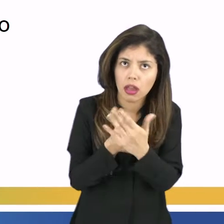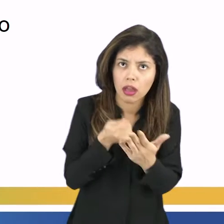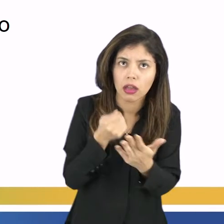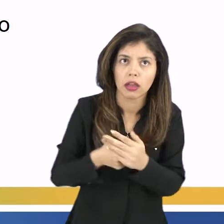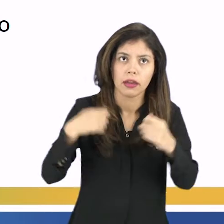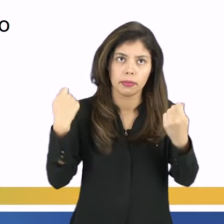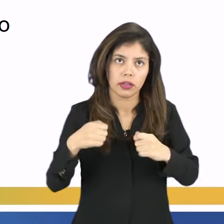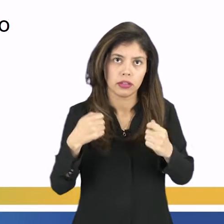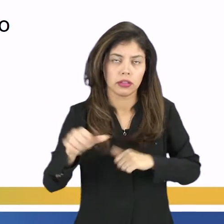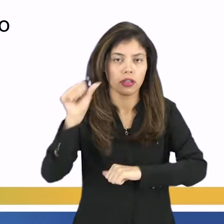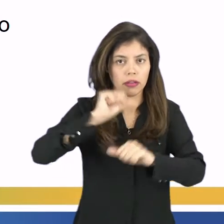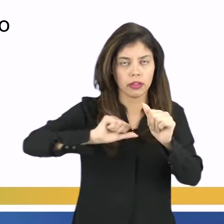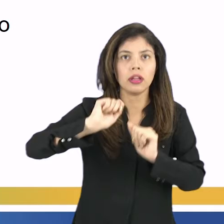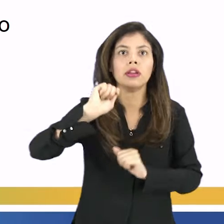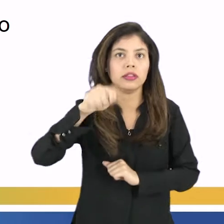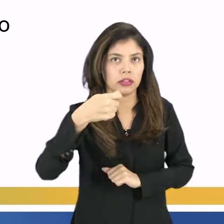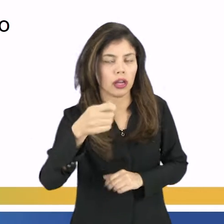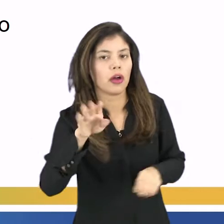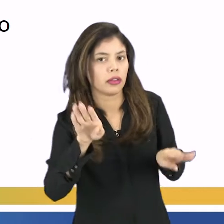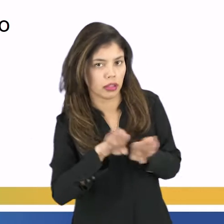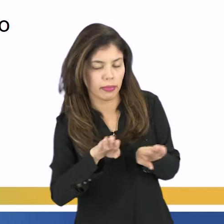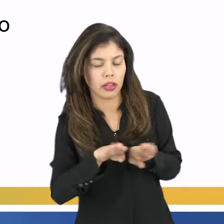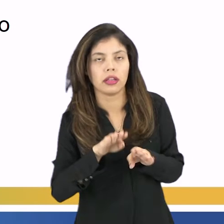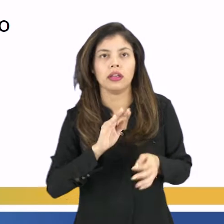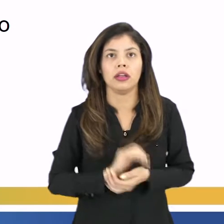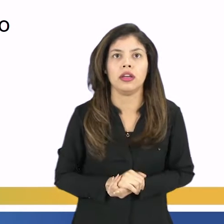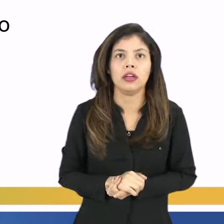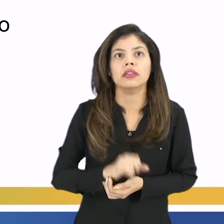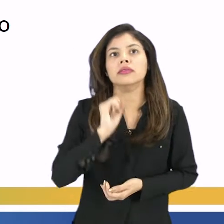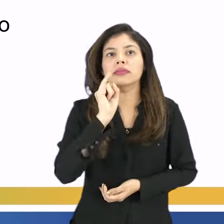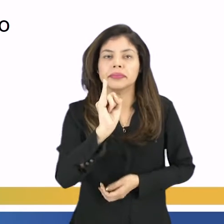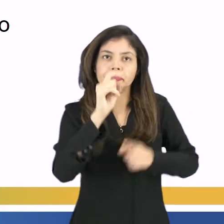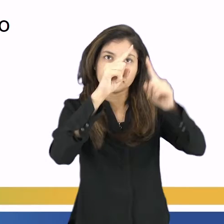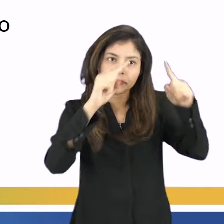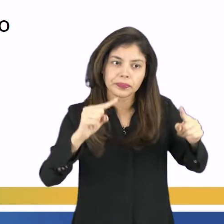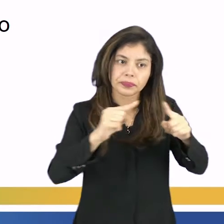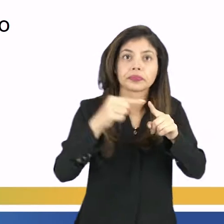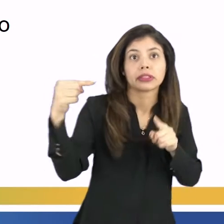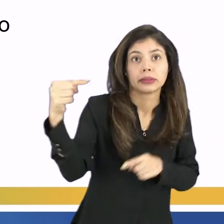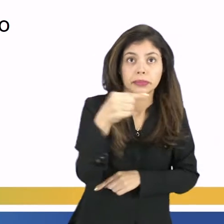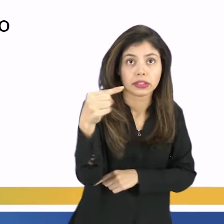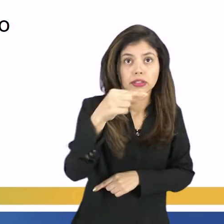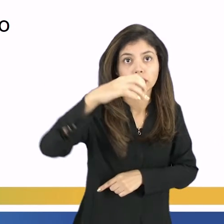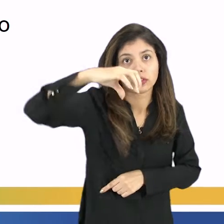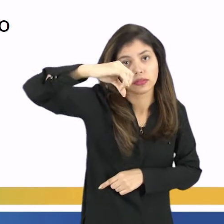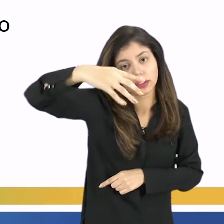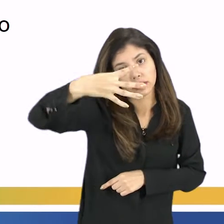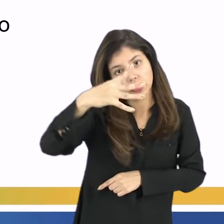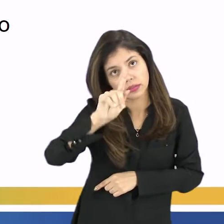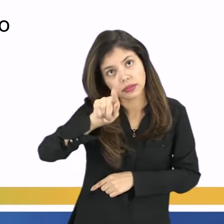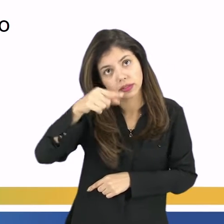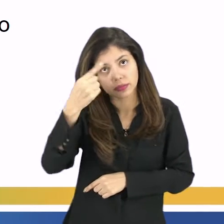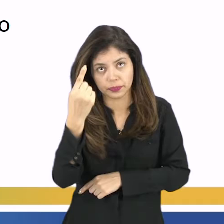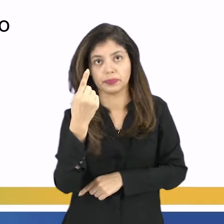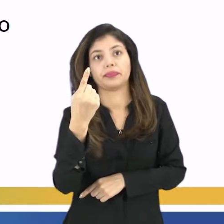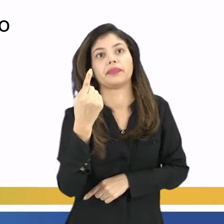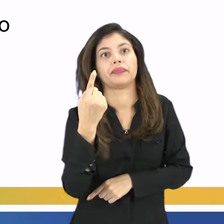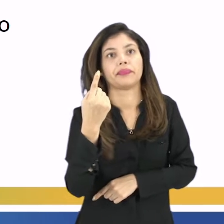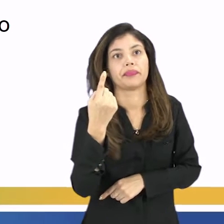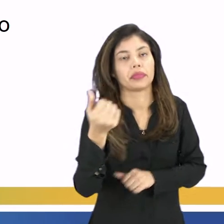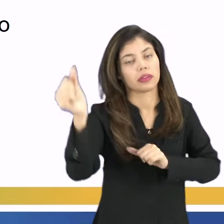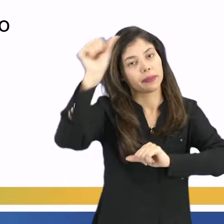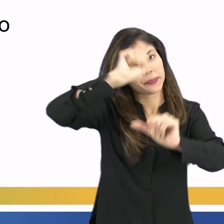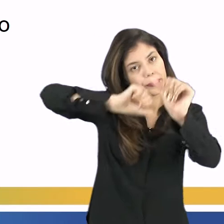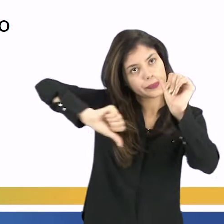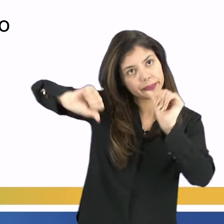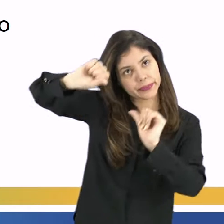obrigatoriamente precisa-se inverter o sinal da variação de entalpia. Então, se o nosso ΔH é menos 94,1 e